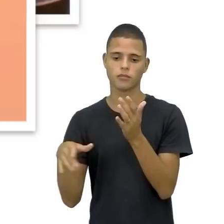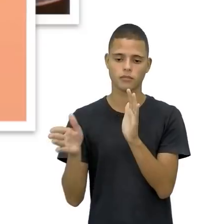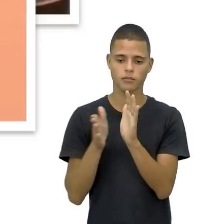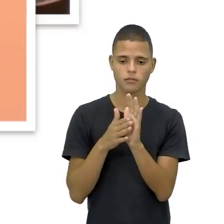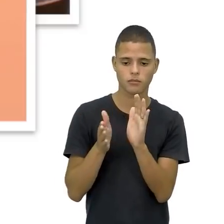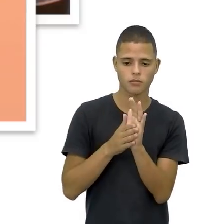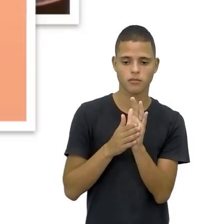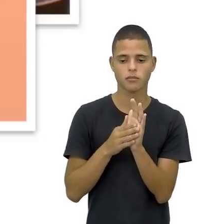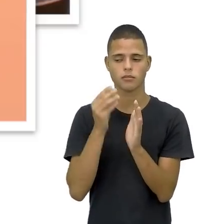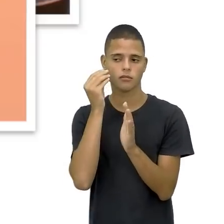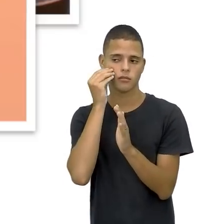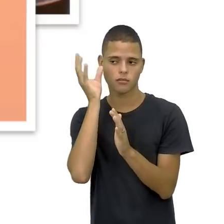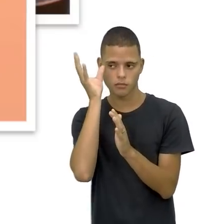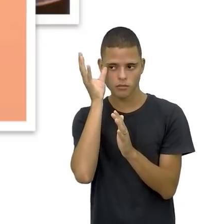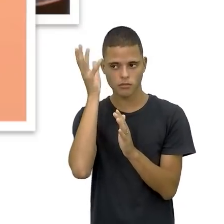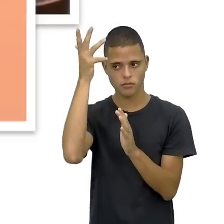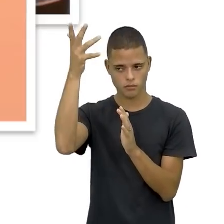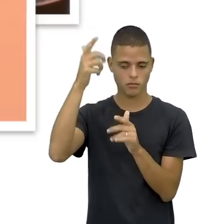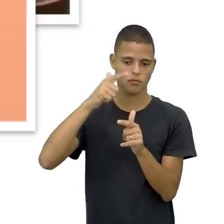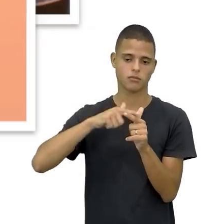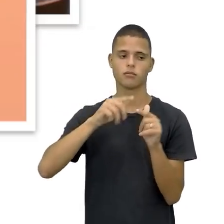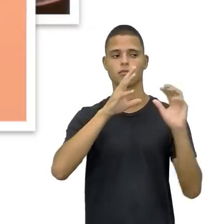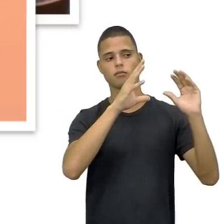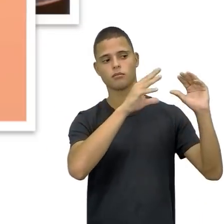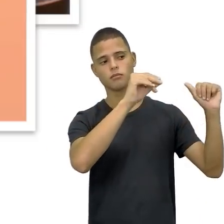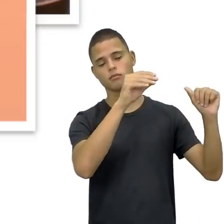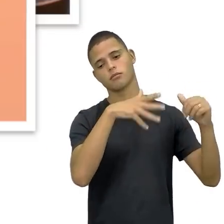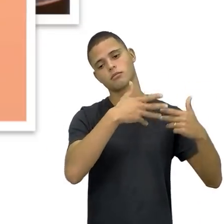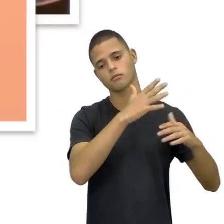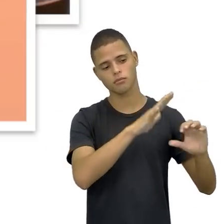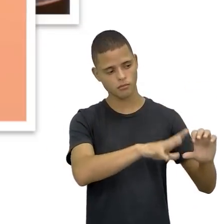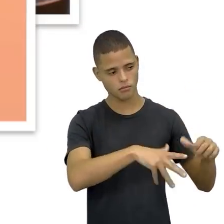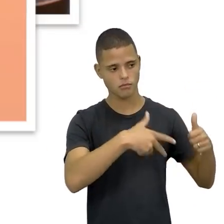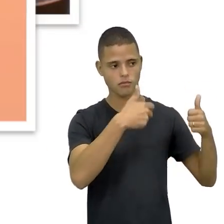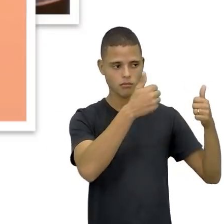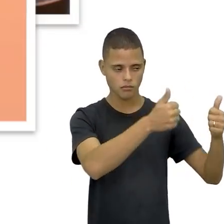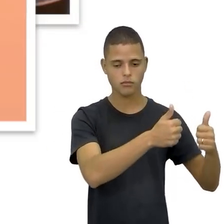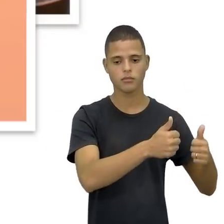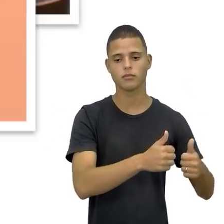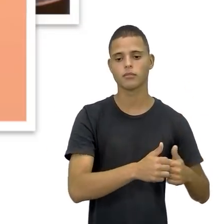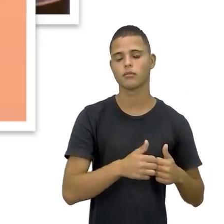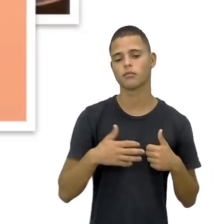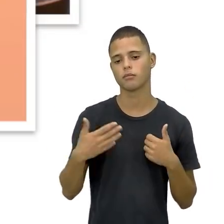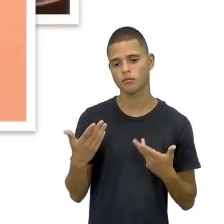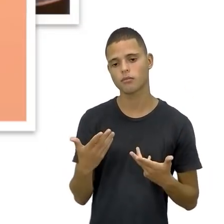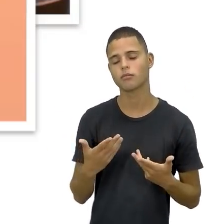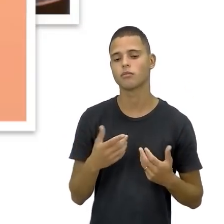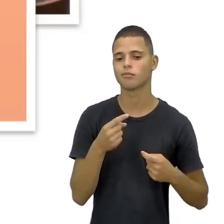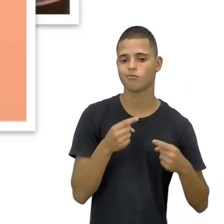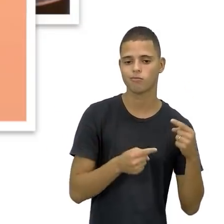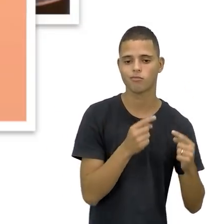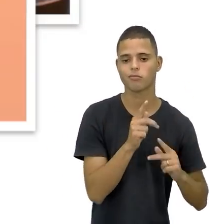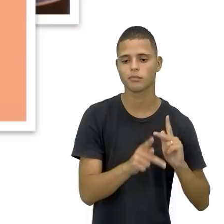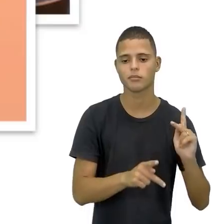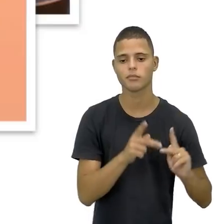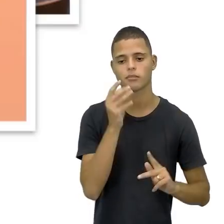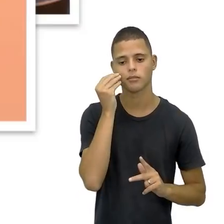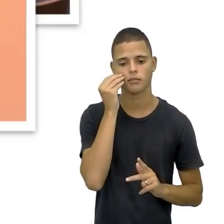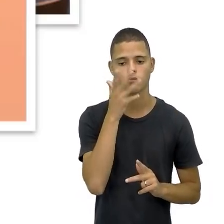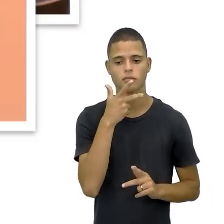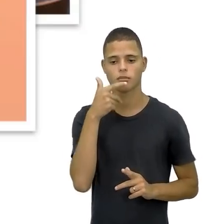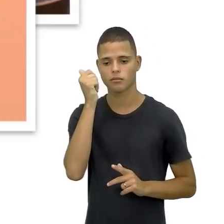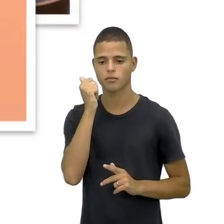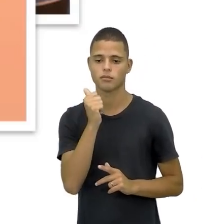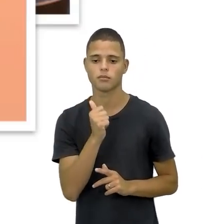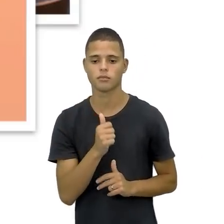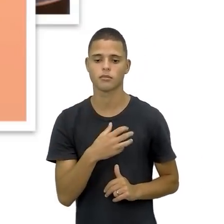que possam melhorar ou que possam reivindicar, né, pedir aí para as políticas públicas que possam melhorar ali as